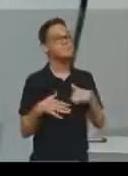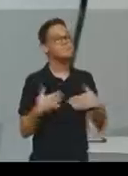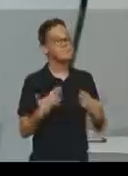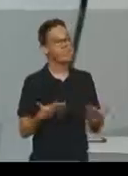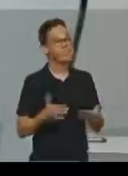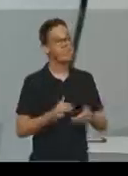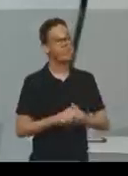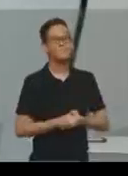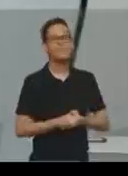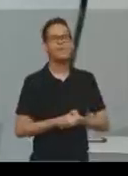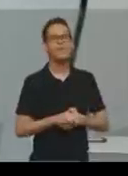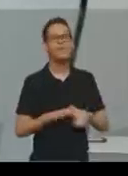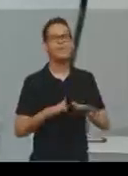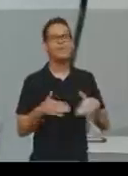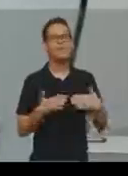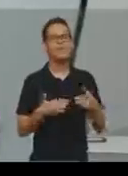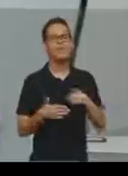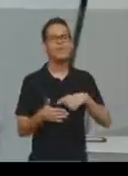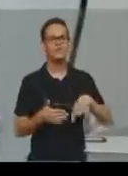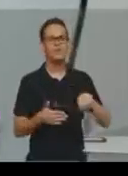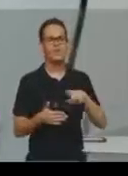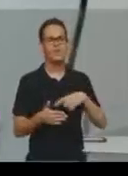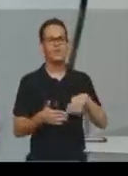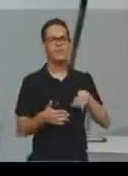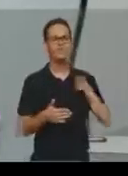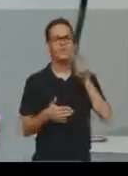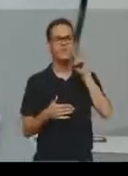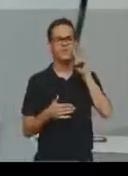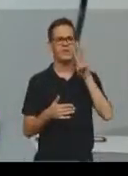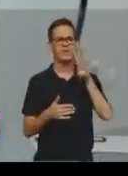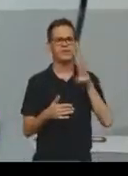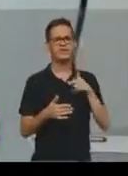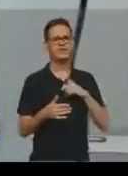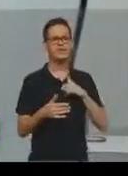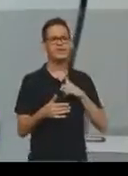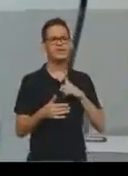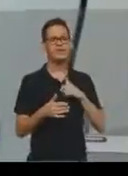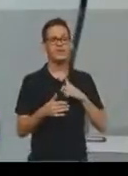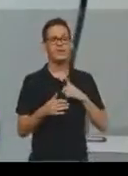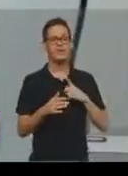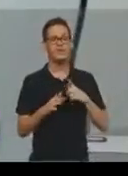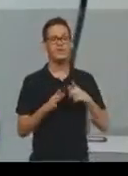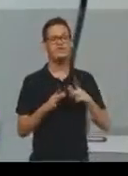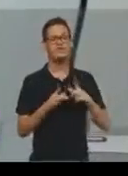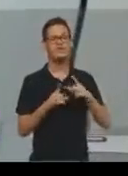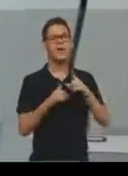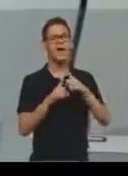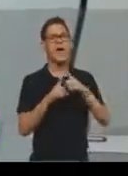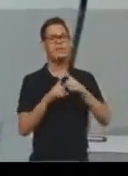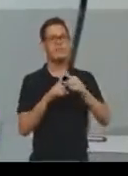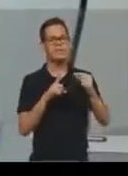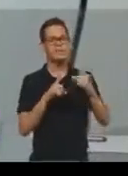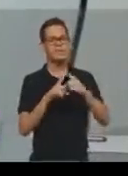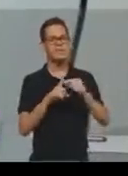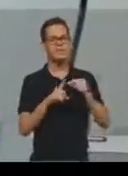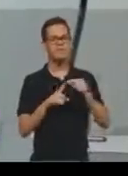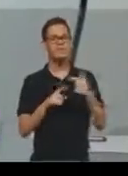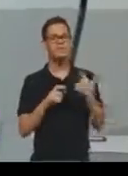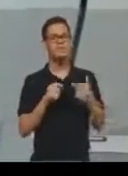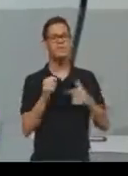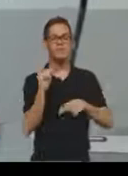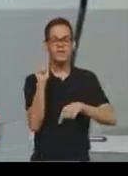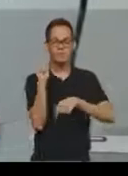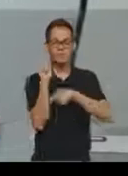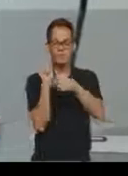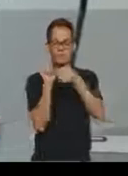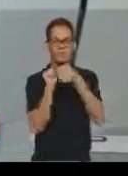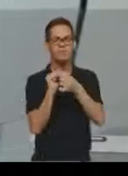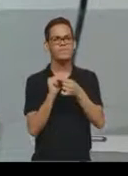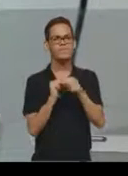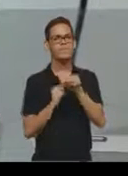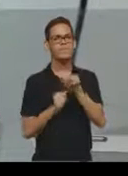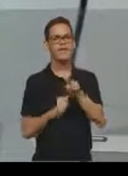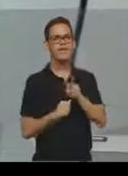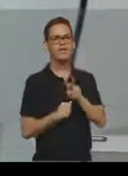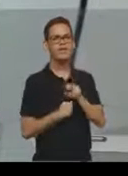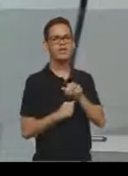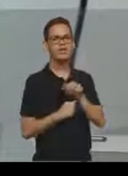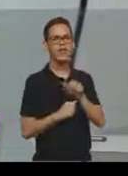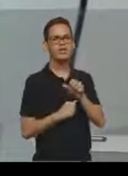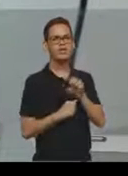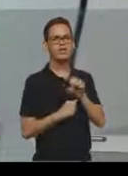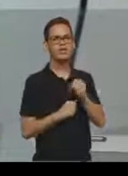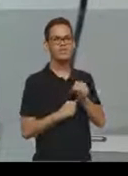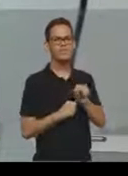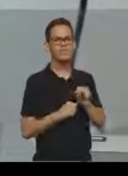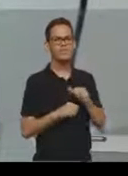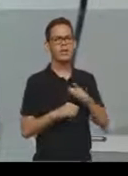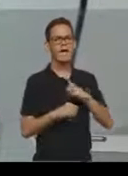a gente observa então a questão das plantas avasculares, né, nós sabemos que vai ser o primeiro grupo de plantas